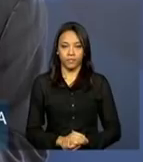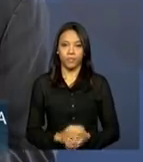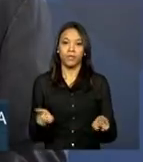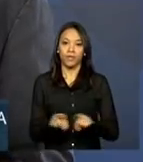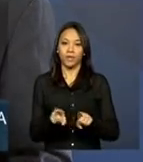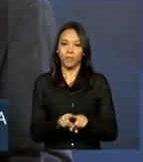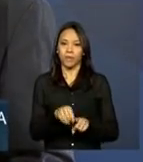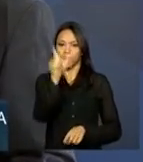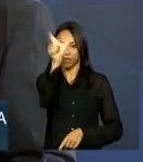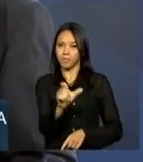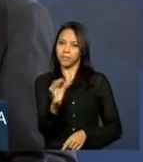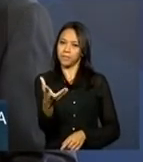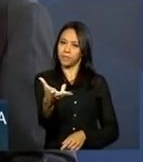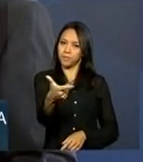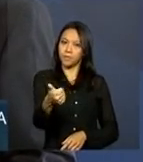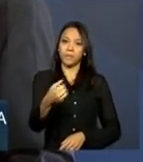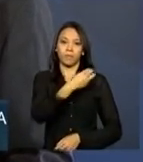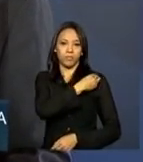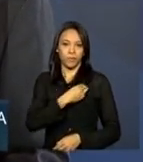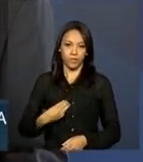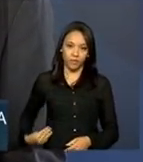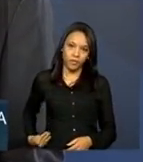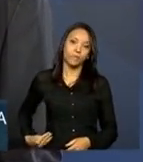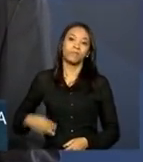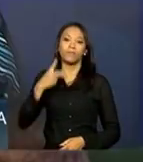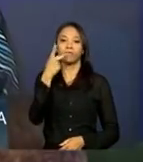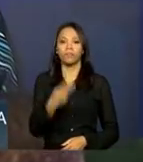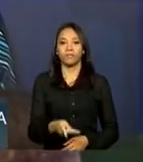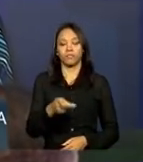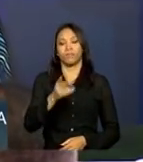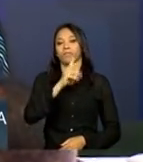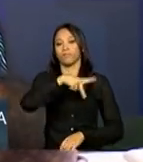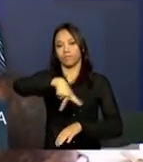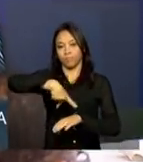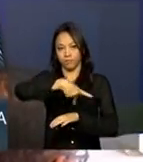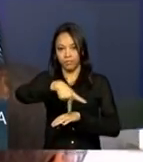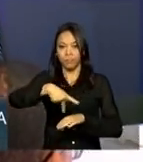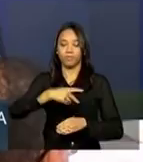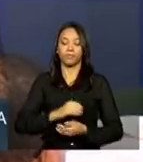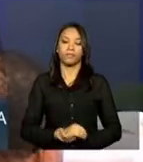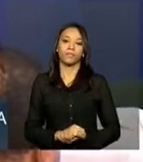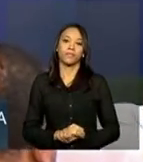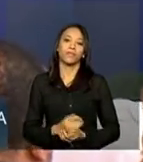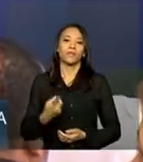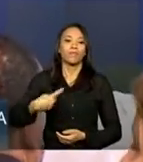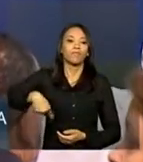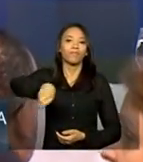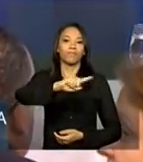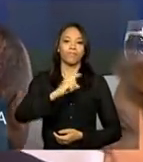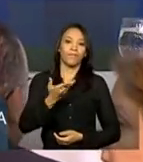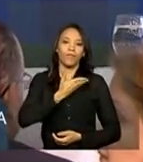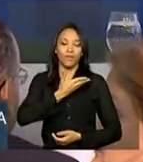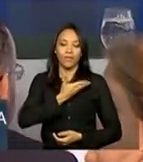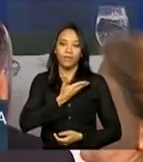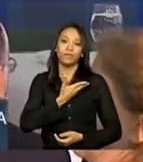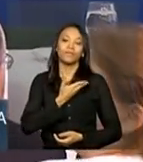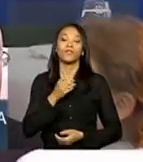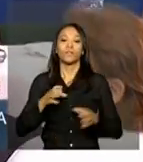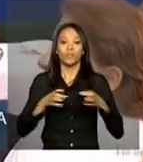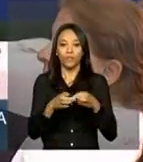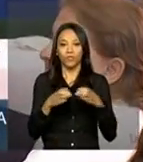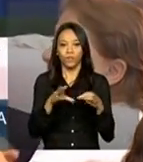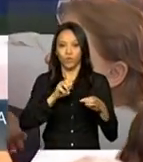excelentíssimos senhores ministros de estado meus colegas de comissão